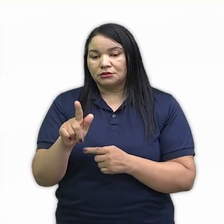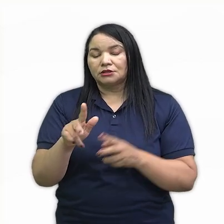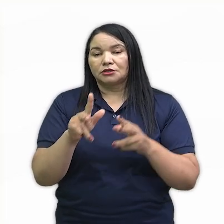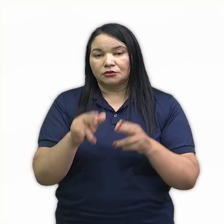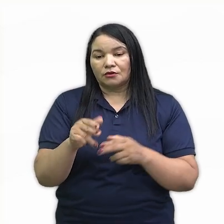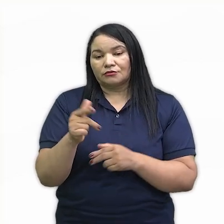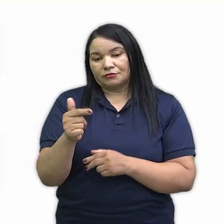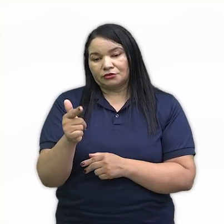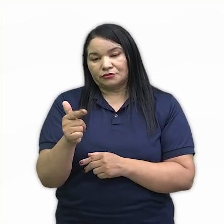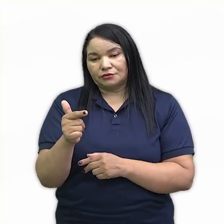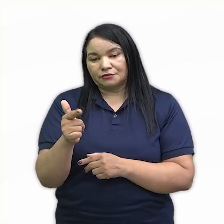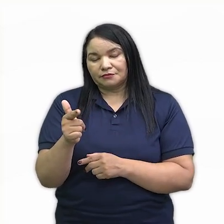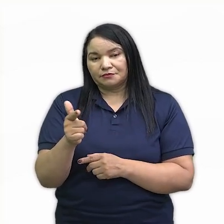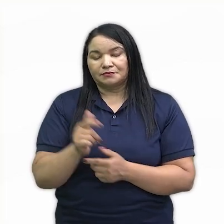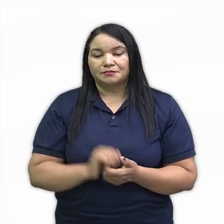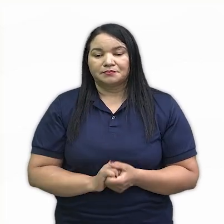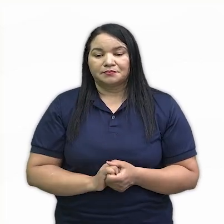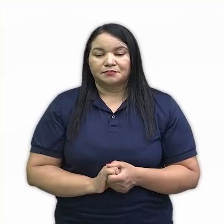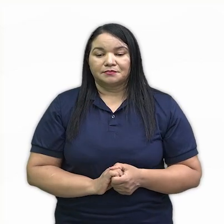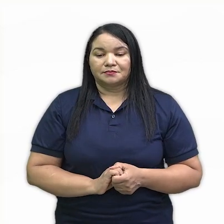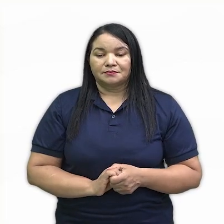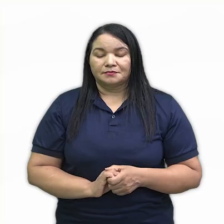ser igual a 12, tá?